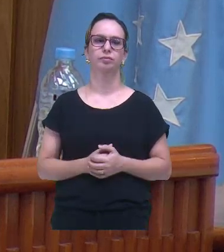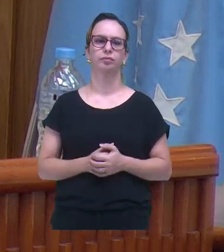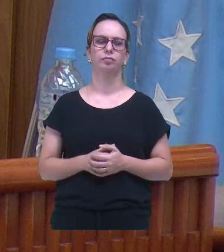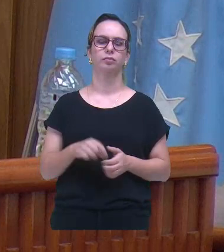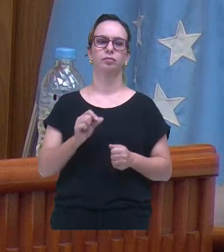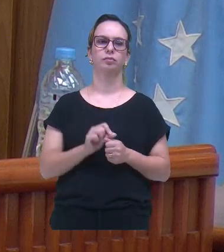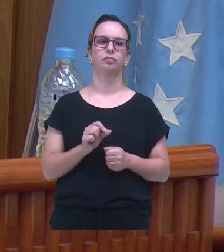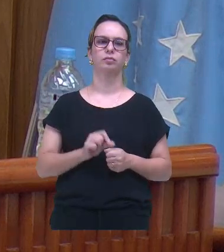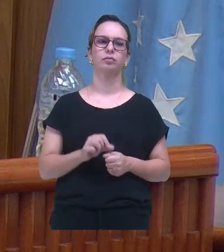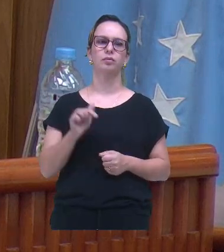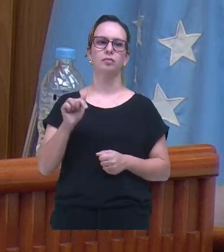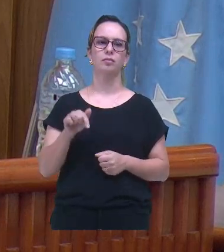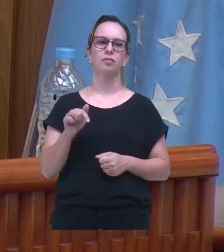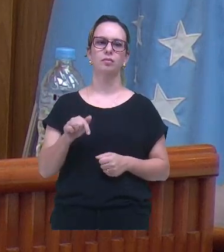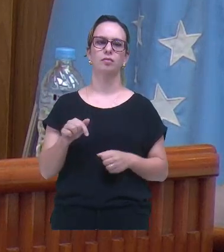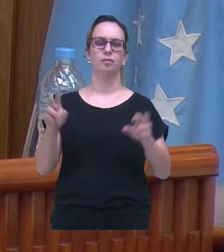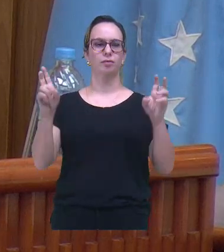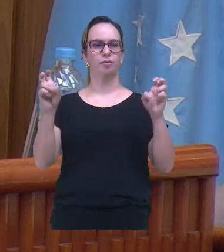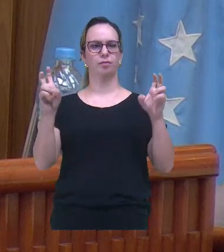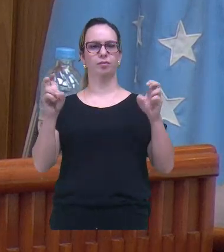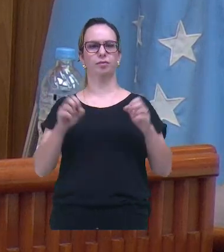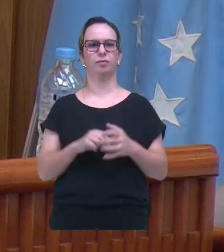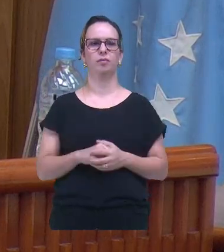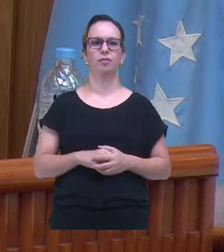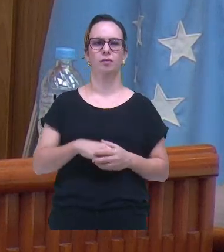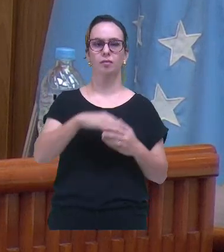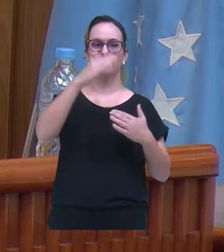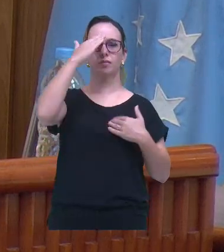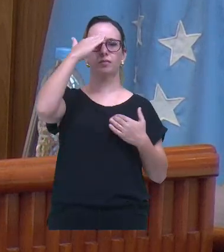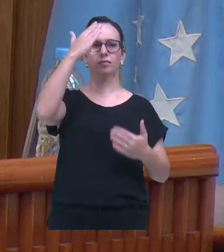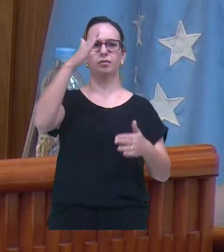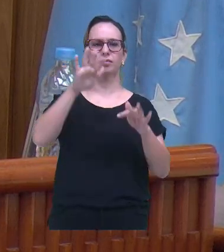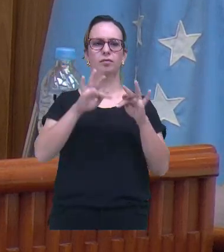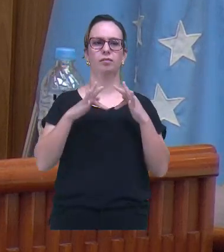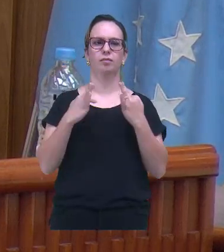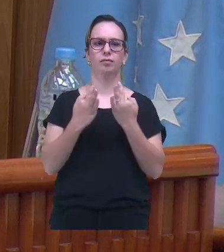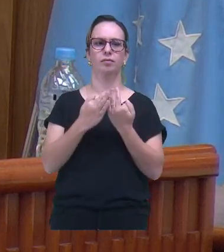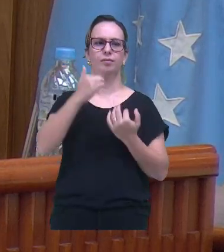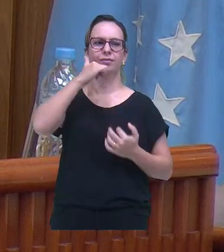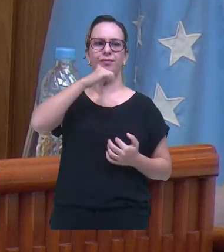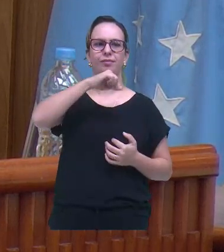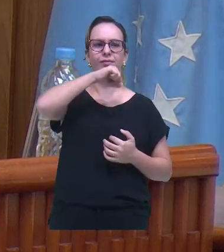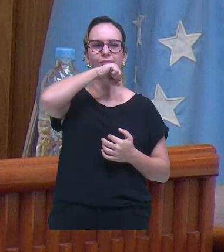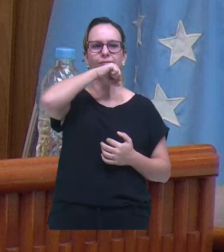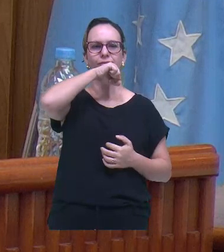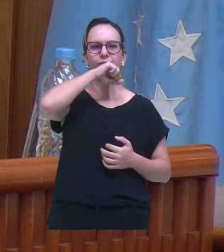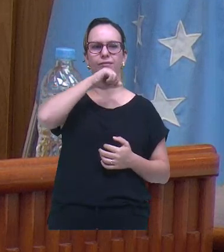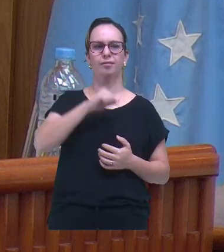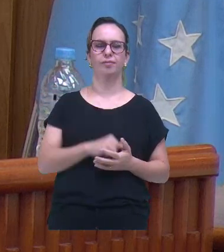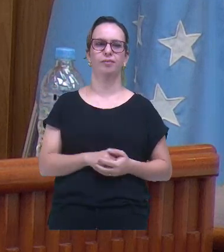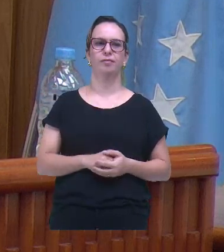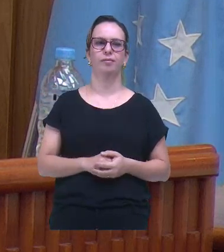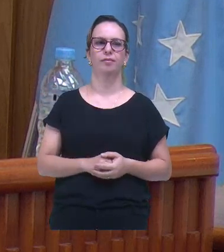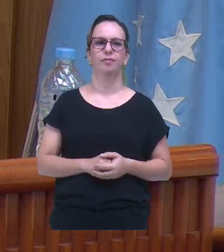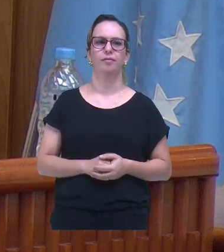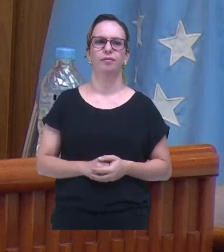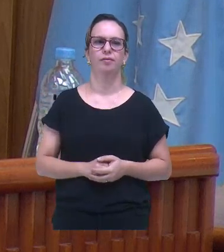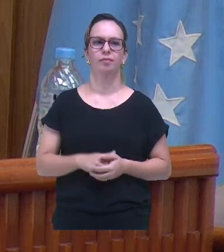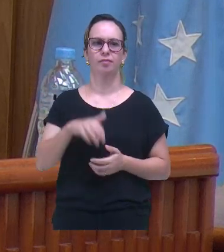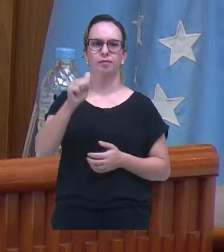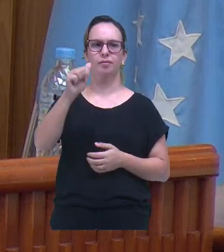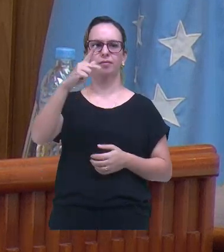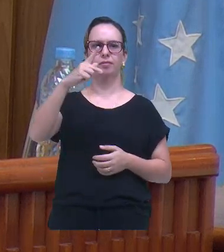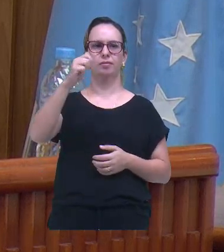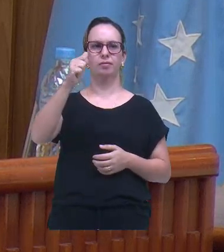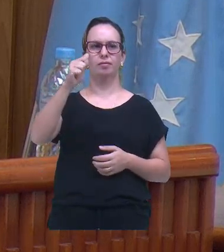Faço aqui um parêntese e agradeço a minha família, minha mãe, dona Aparecida, dona Cidinha, o meu